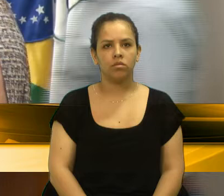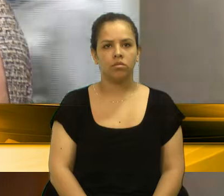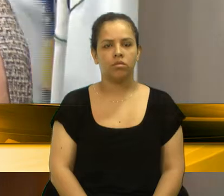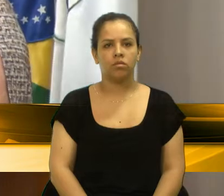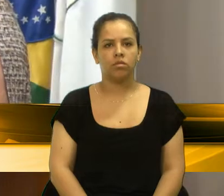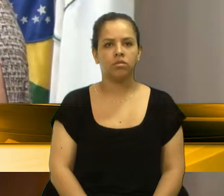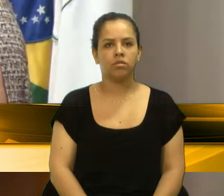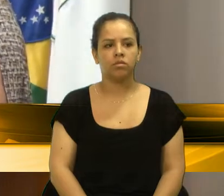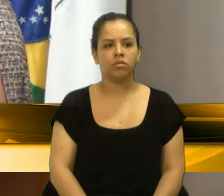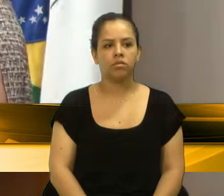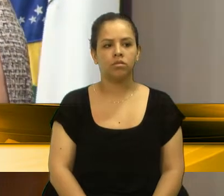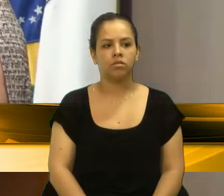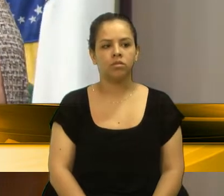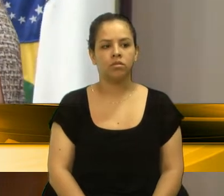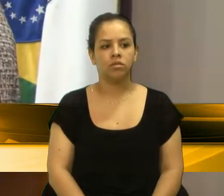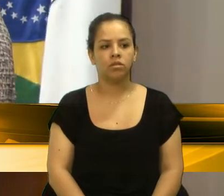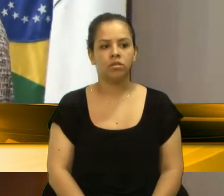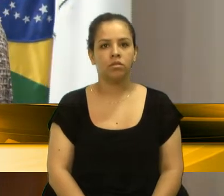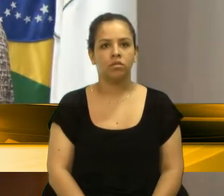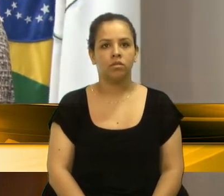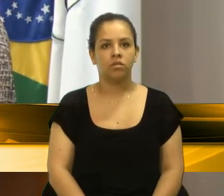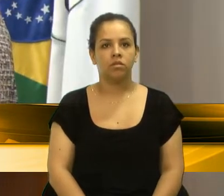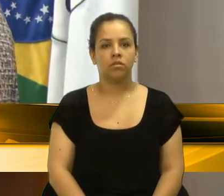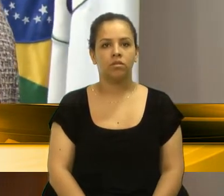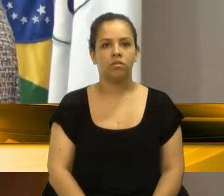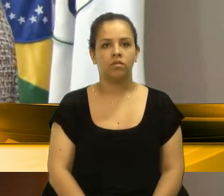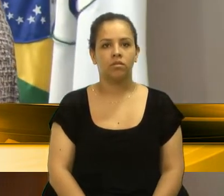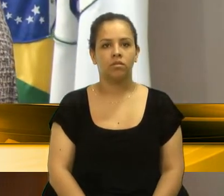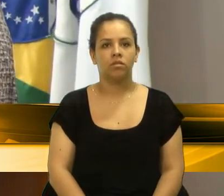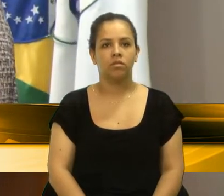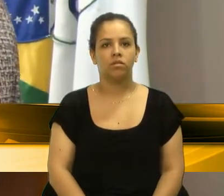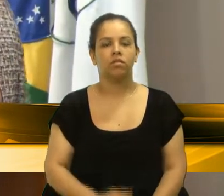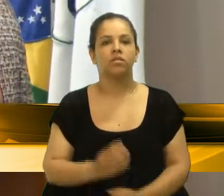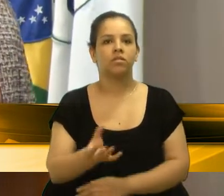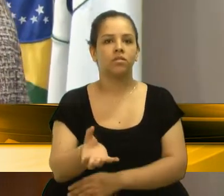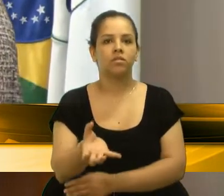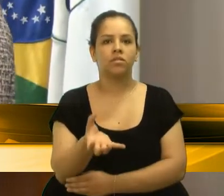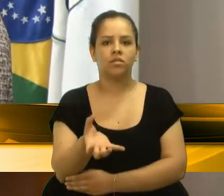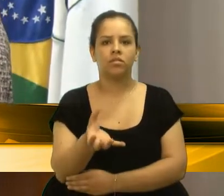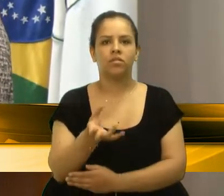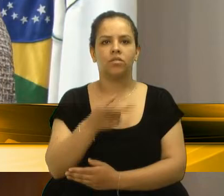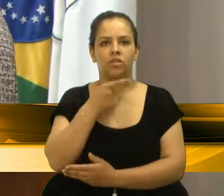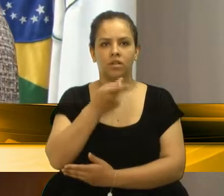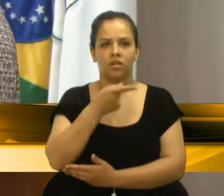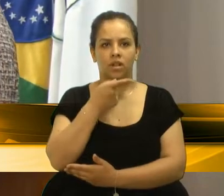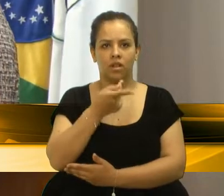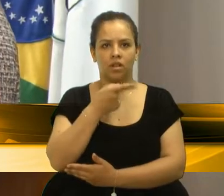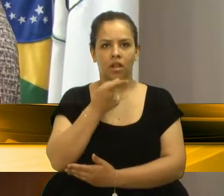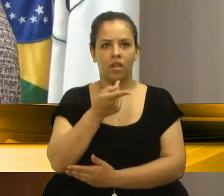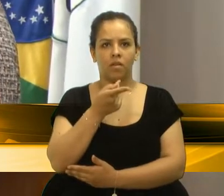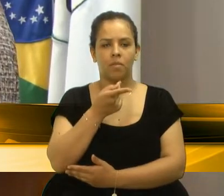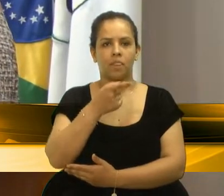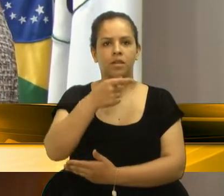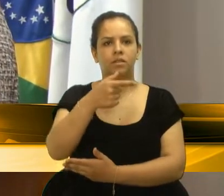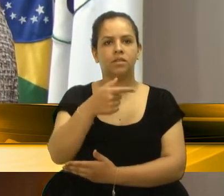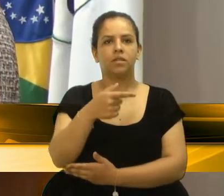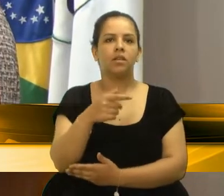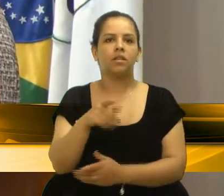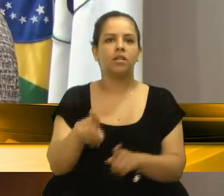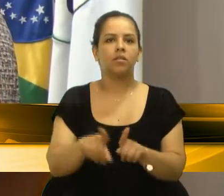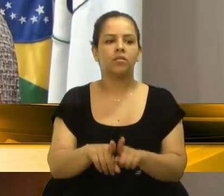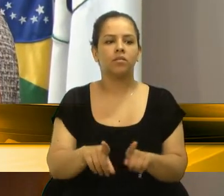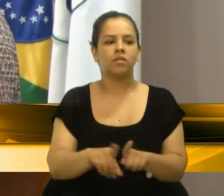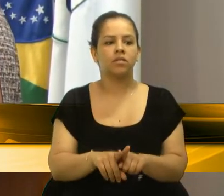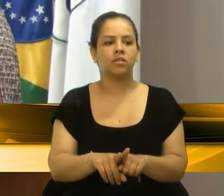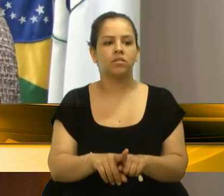Obrigada. O vereador insiste aqui em falar em ações de assédio moral contra o